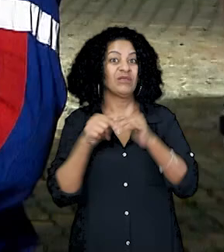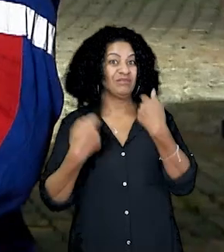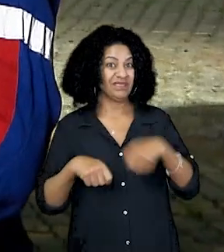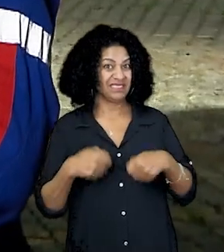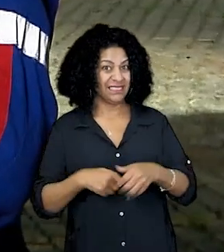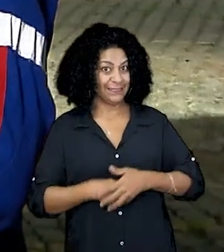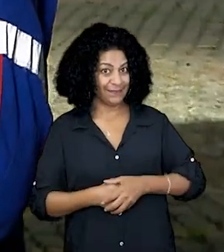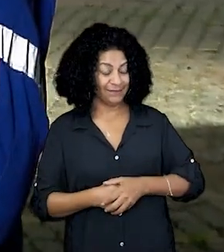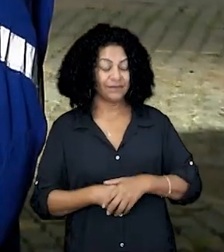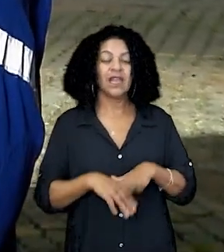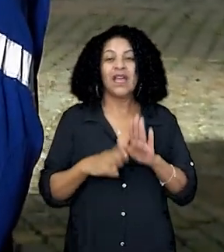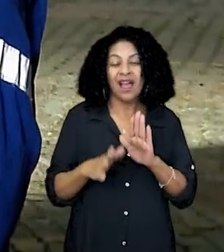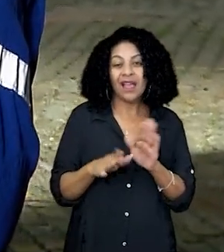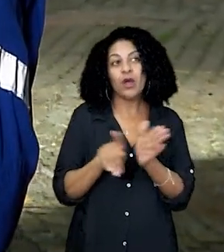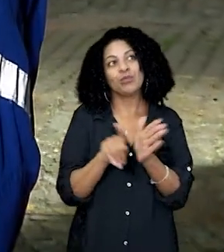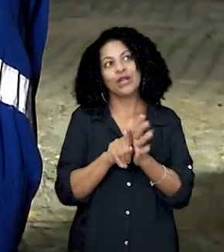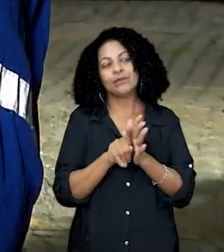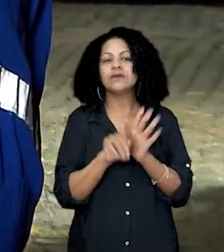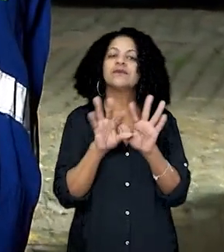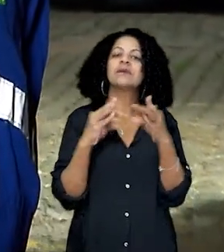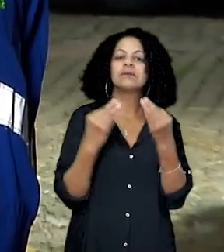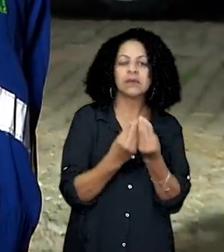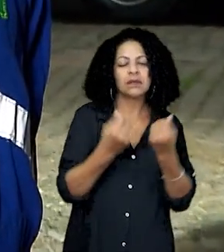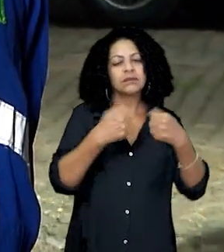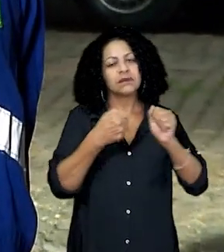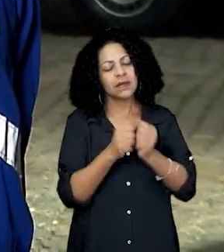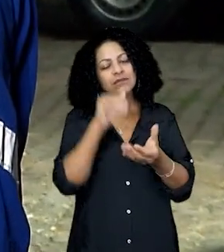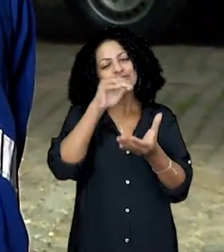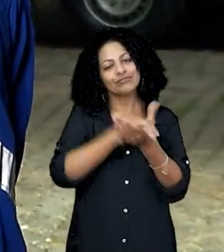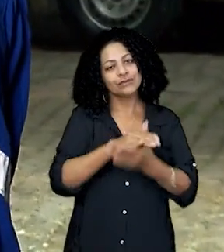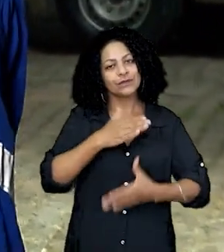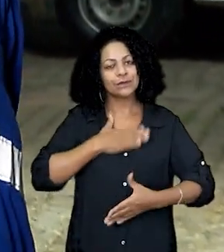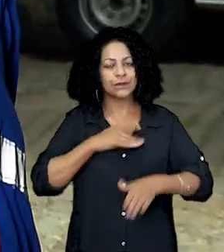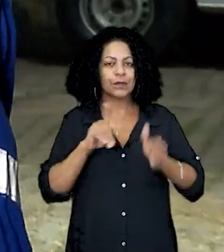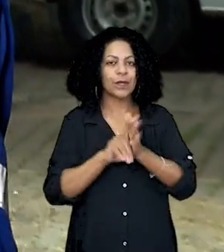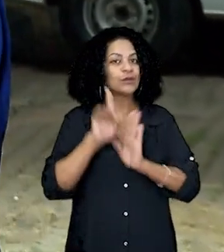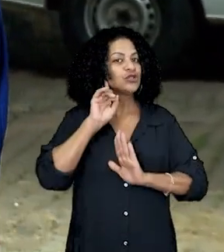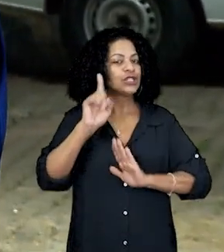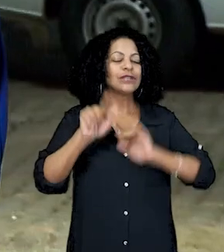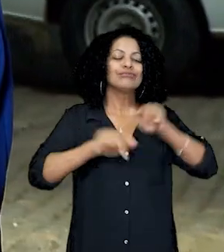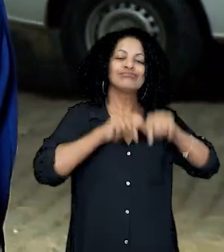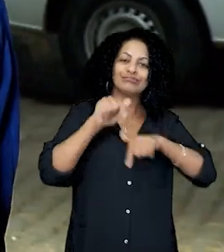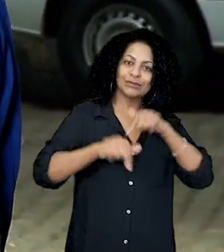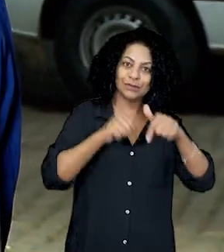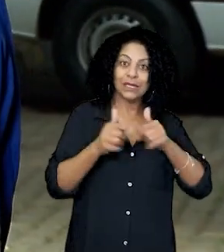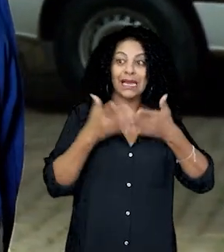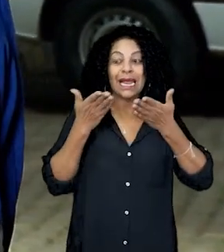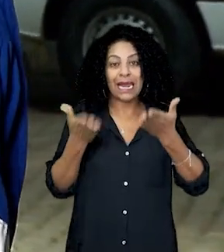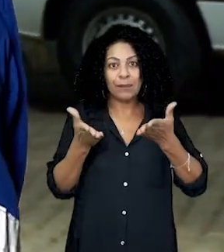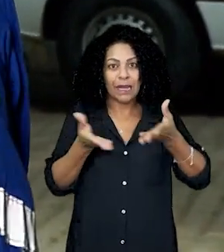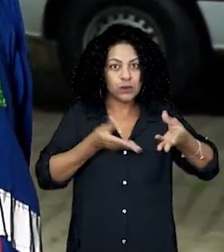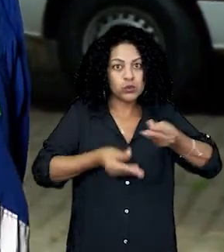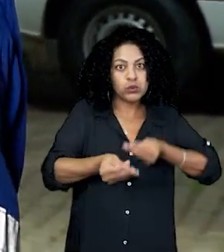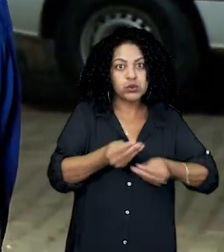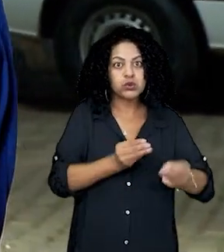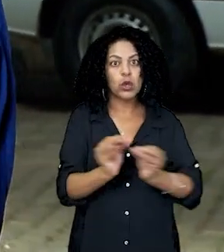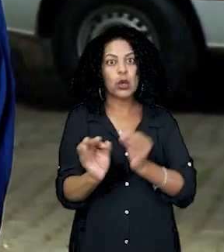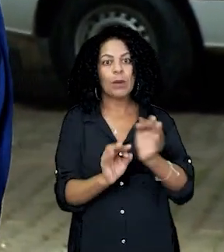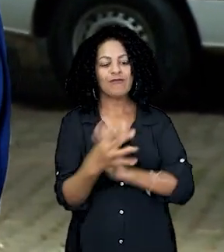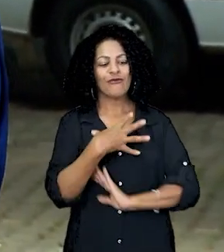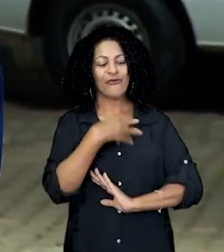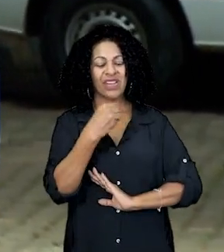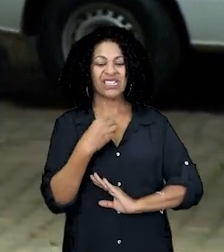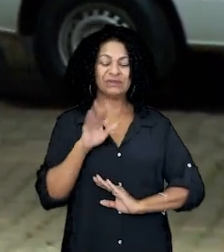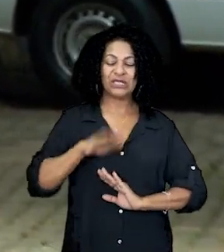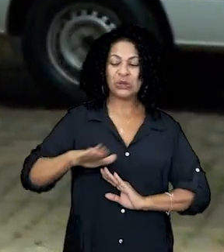a questão de rotina familiar. Minha esposa trabalha durante o dia e, assim, para ajustar essa rotina com os